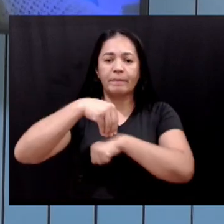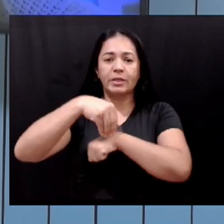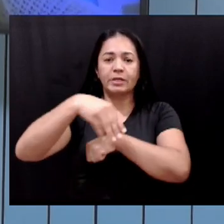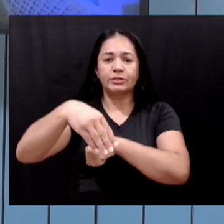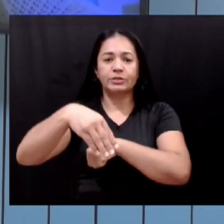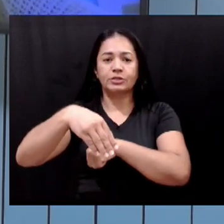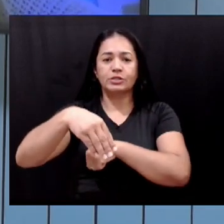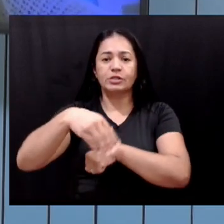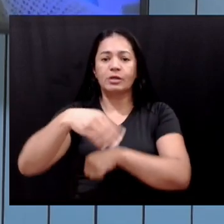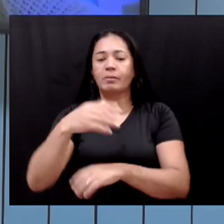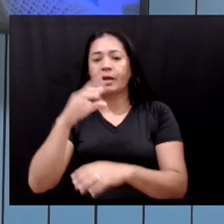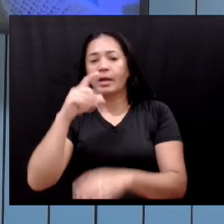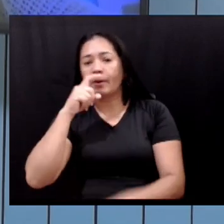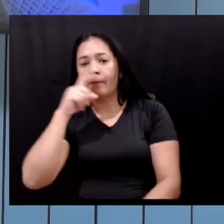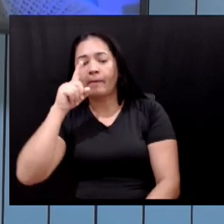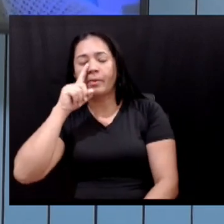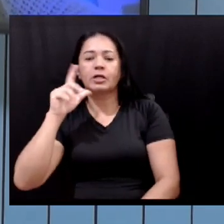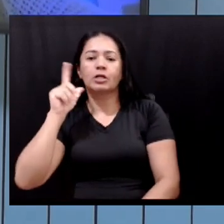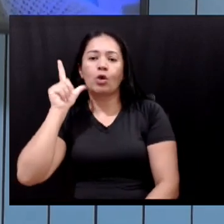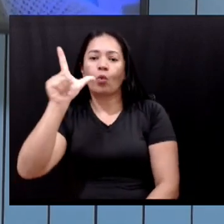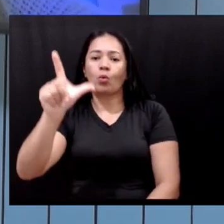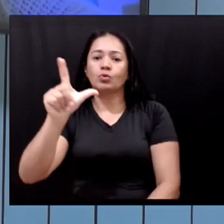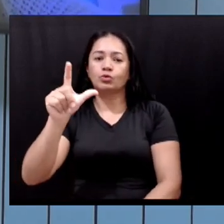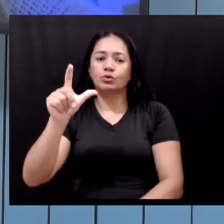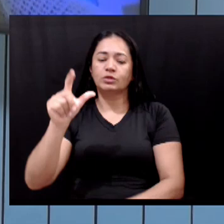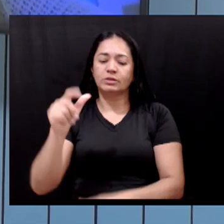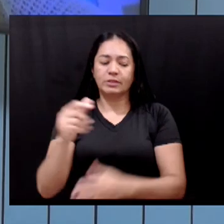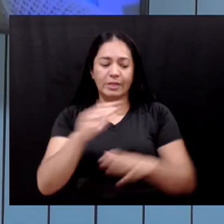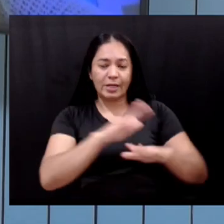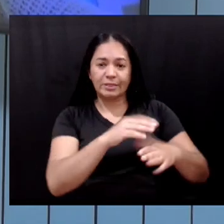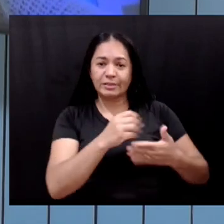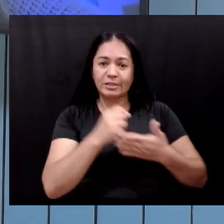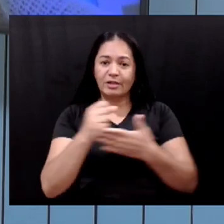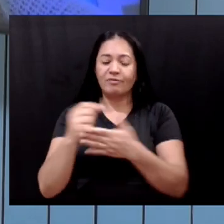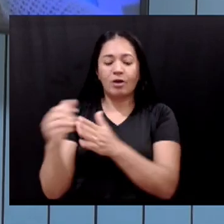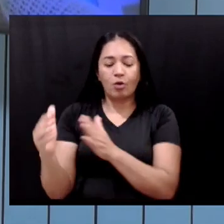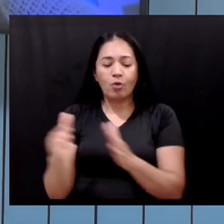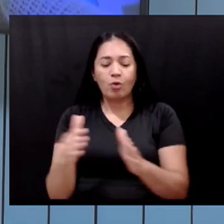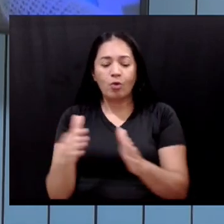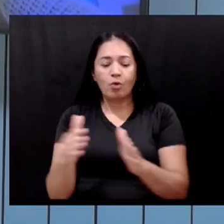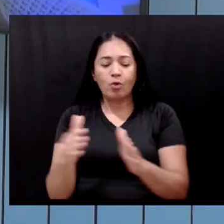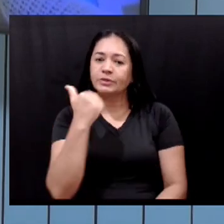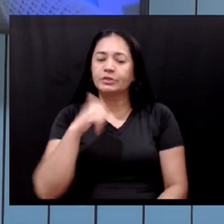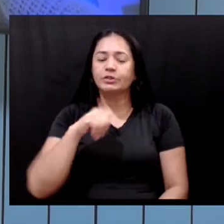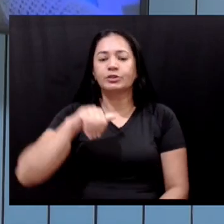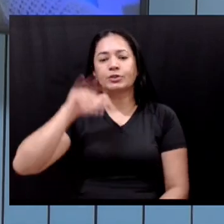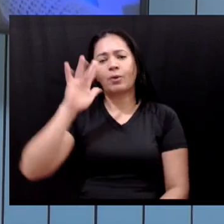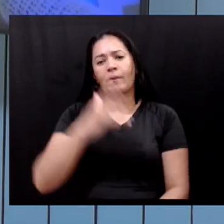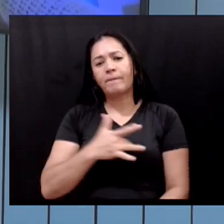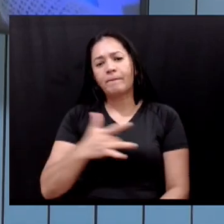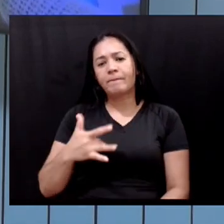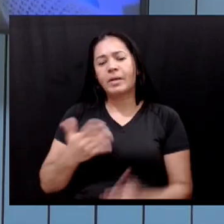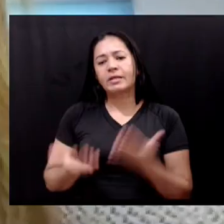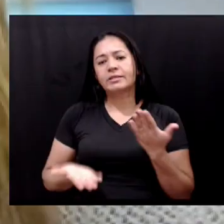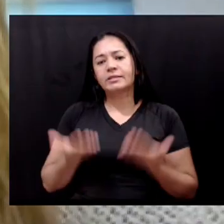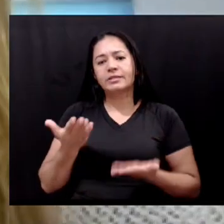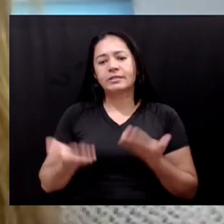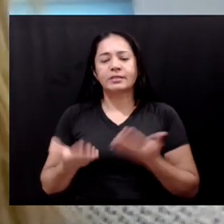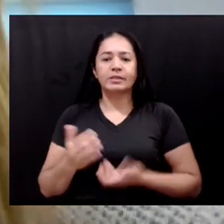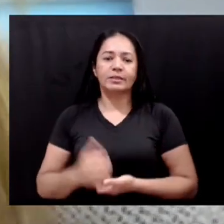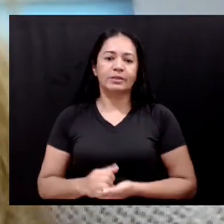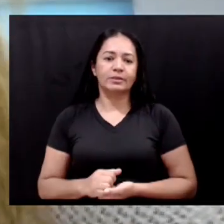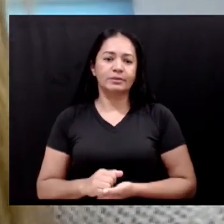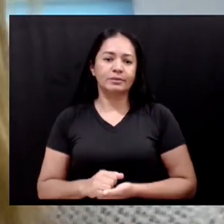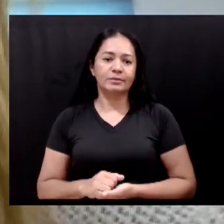eles possam aí levar essas crianças para um caminho de alimentação mais saudável, mais equilibrada? Eu